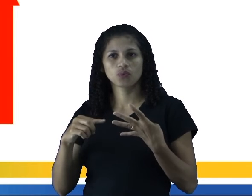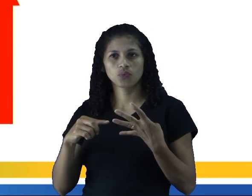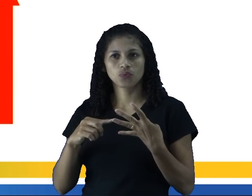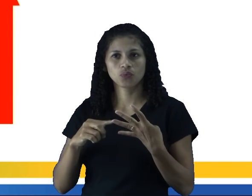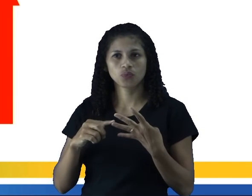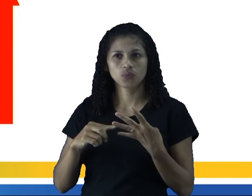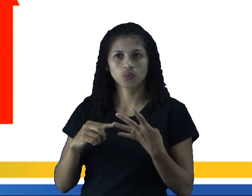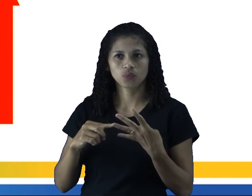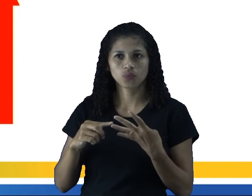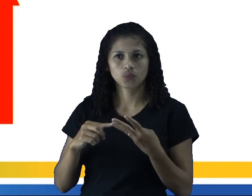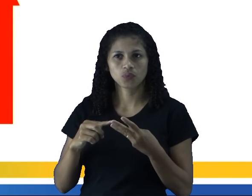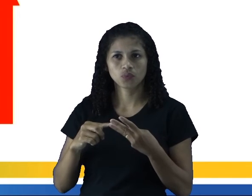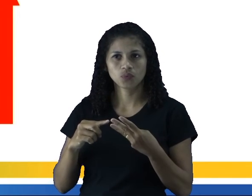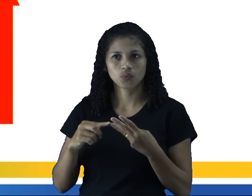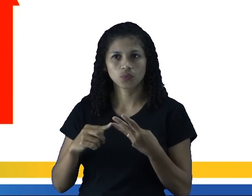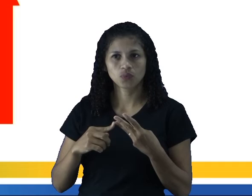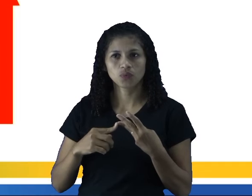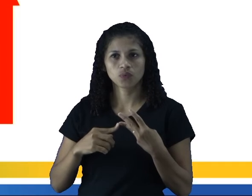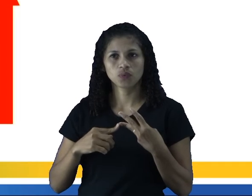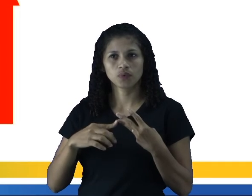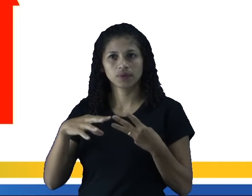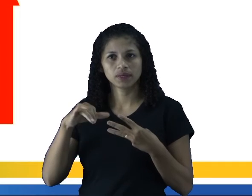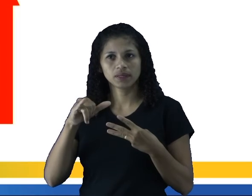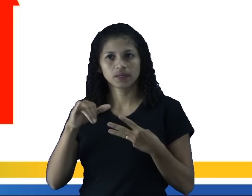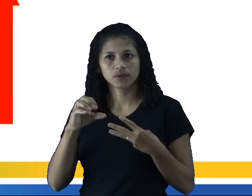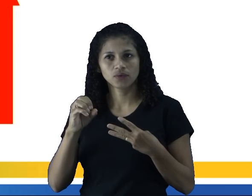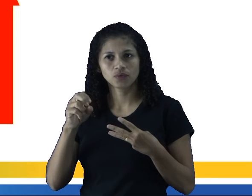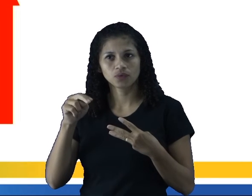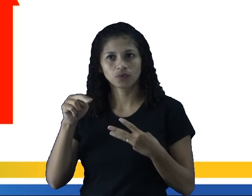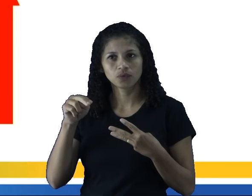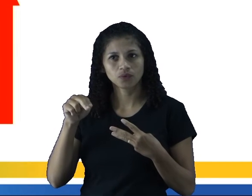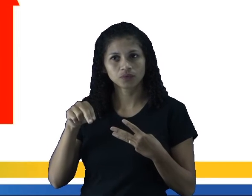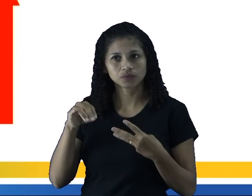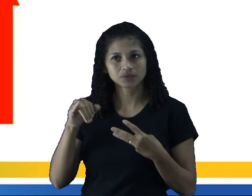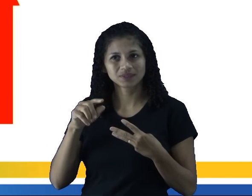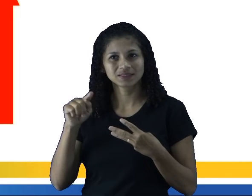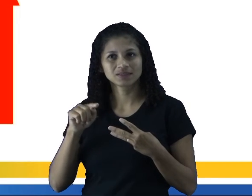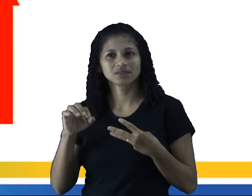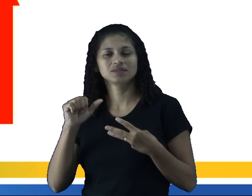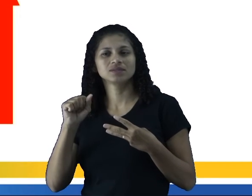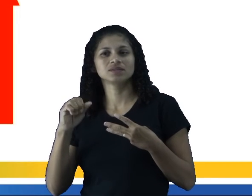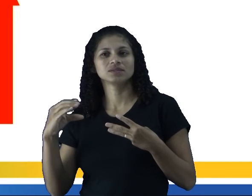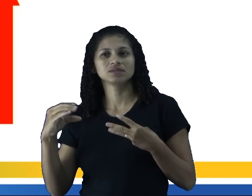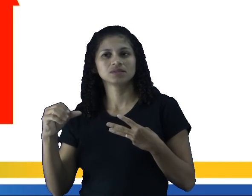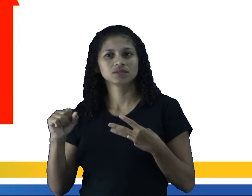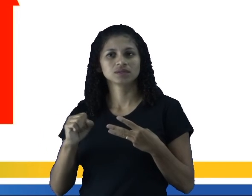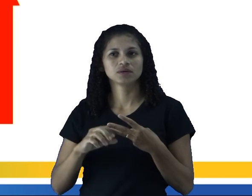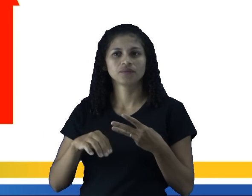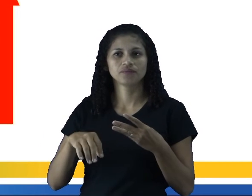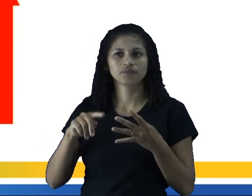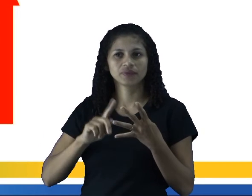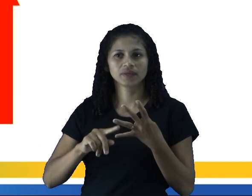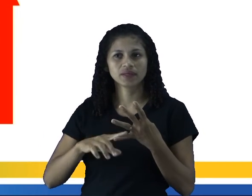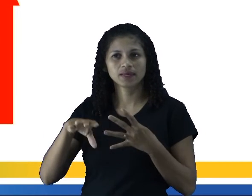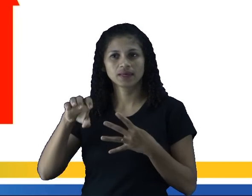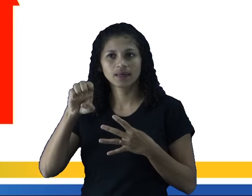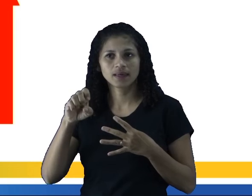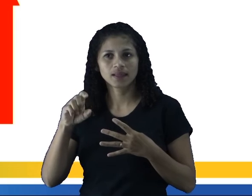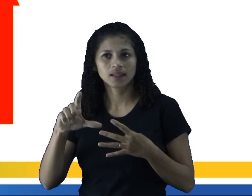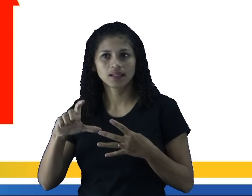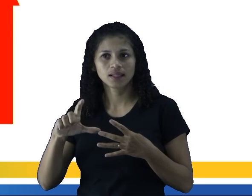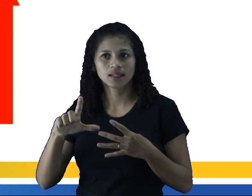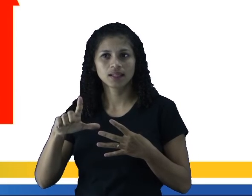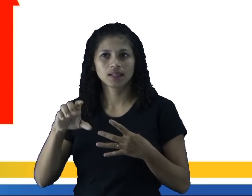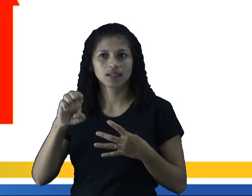da esquerda para a direita. Enquanto a eletropositividade e o raio atômico, elas